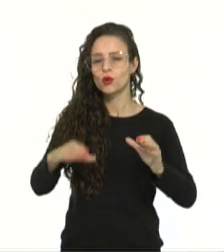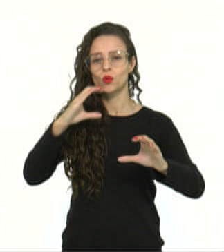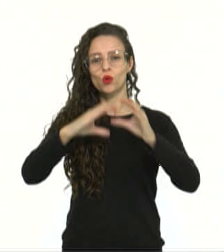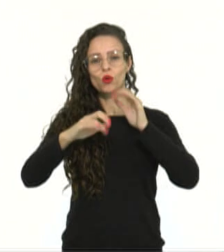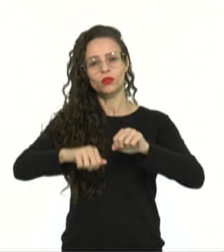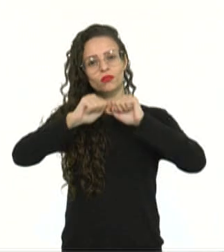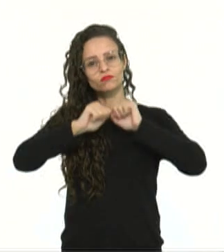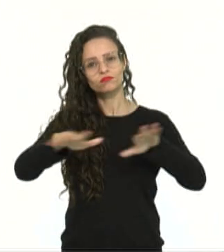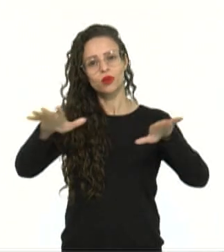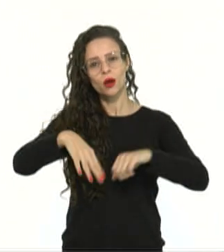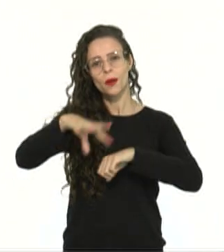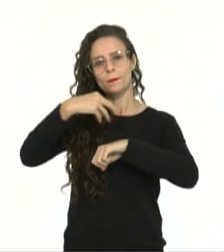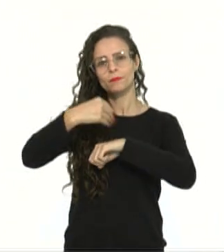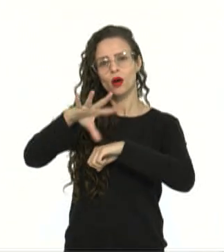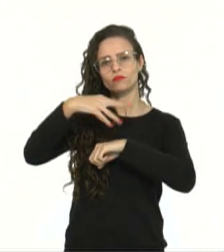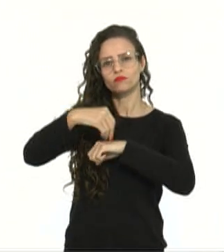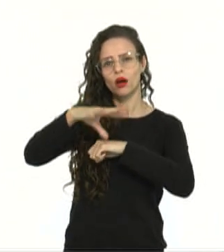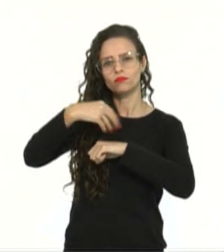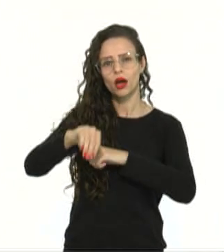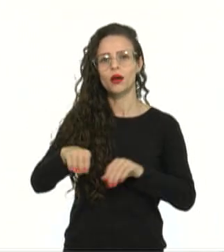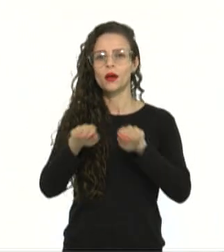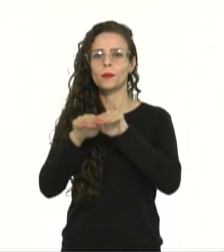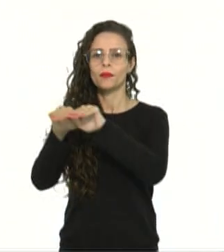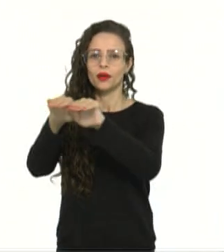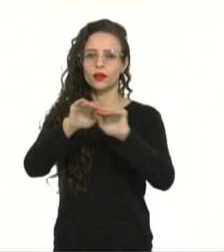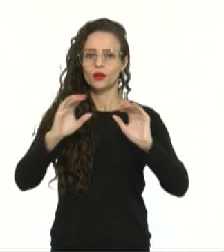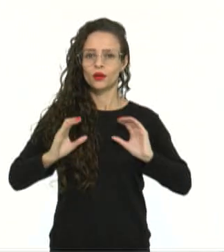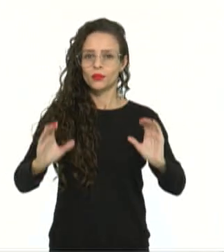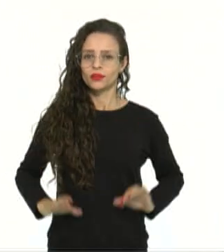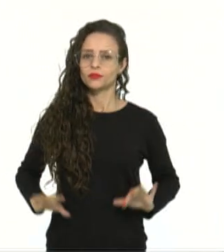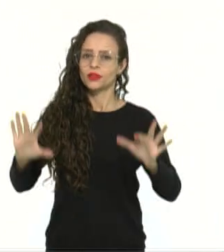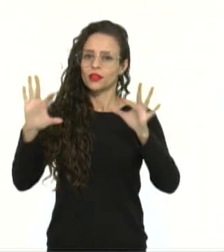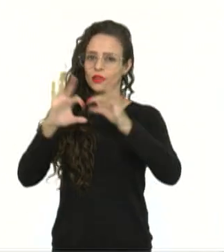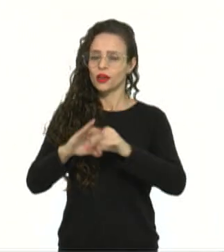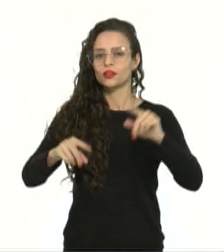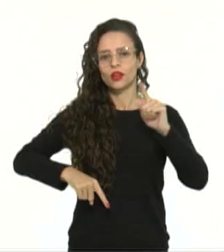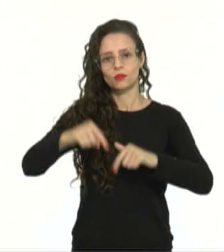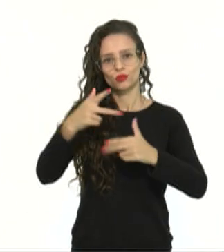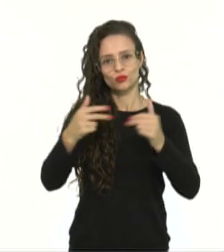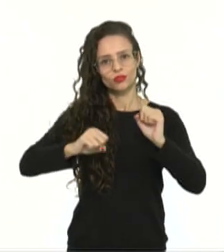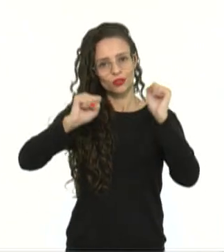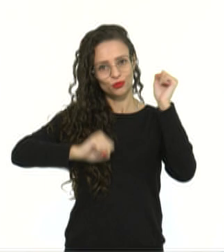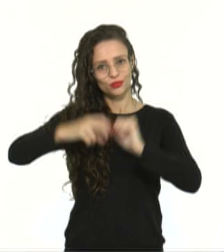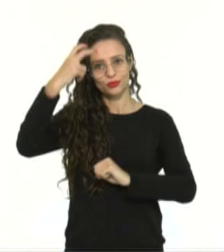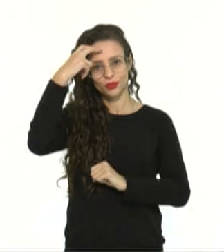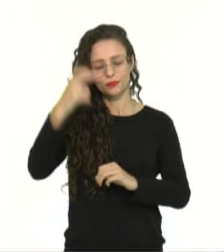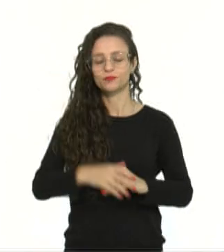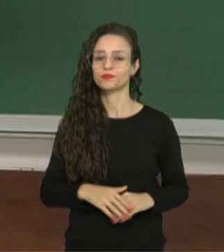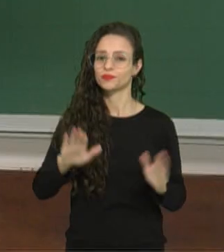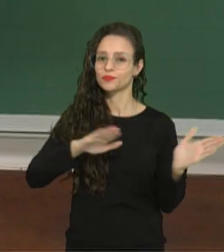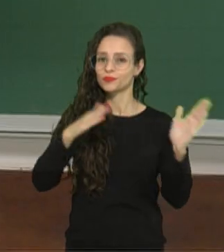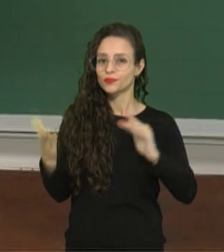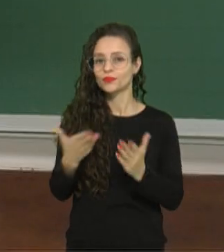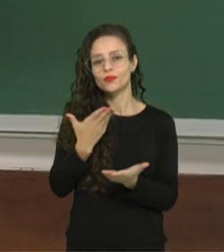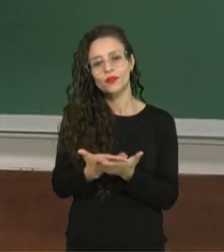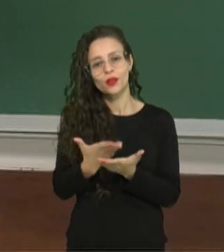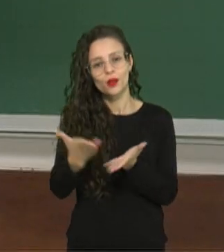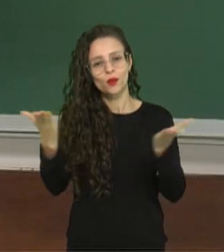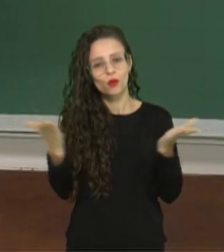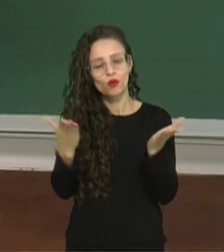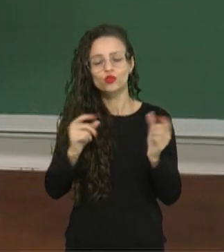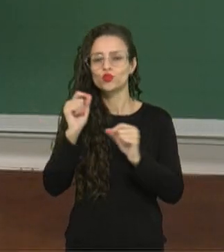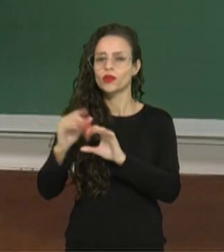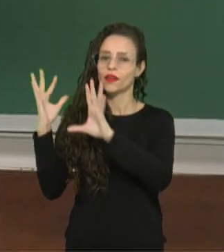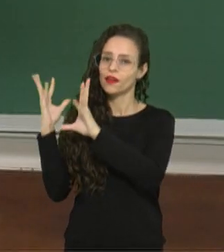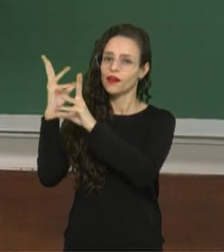comunicação transmitem e veiculam padrões de comportamento ligados aos produtos da indústria cultural. Então, na aula de hoje, nós fizemos